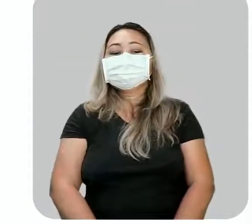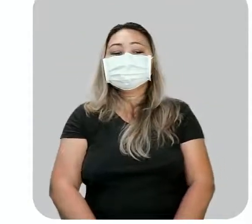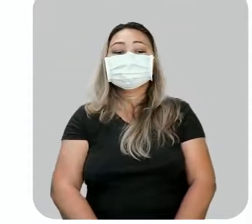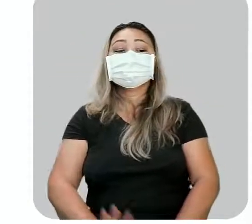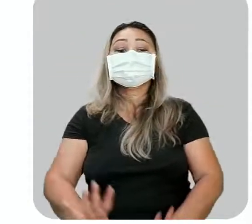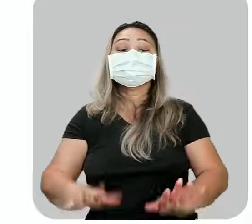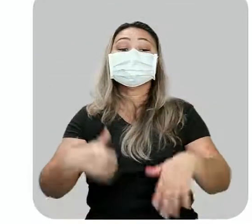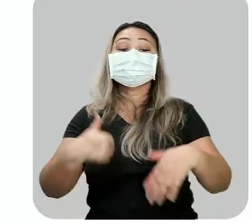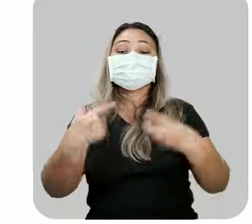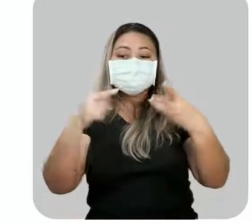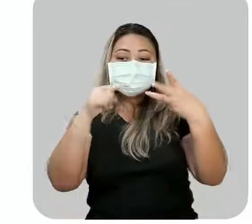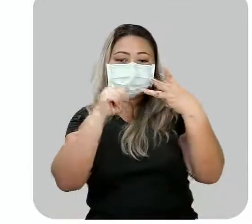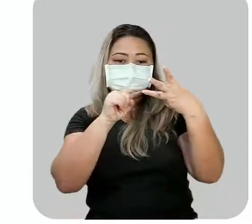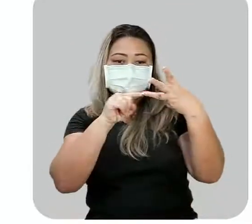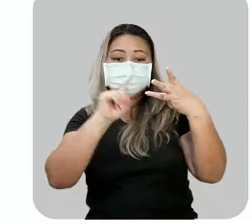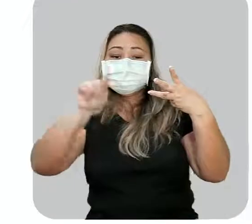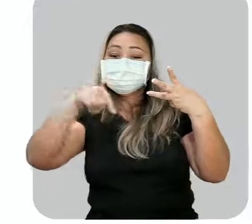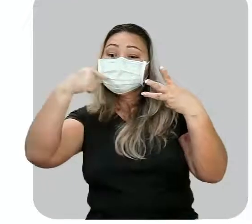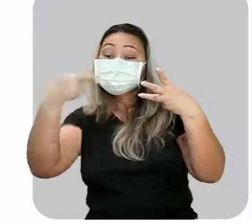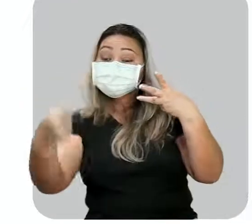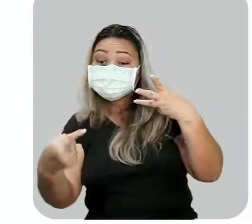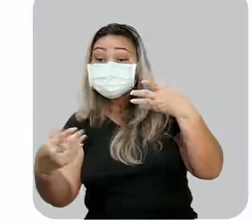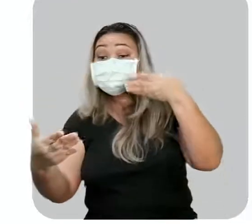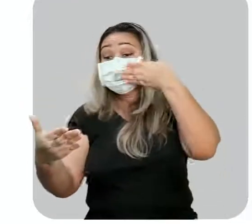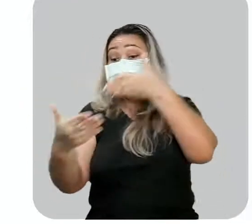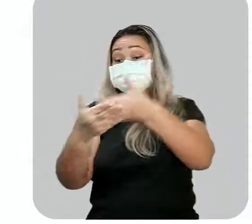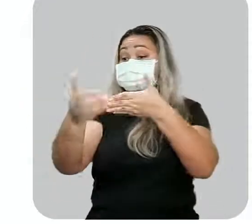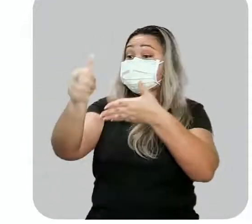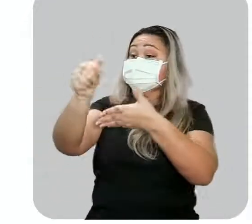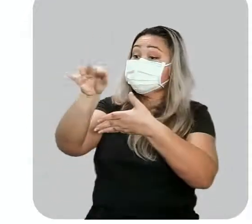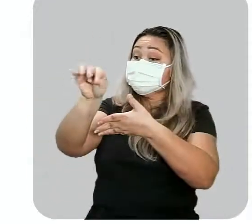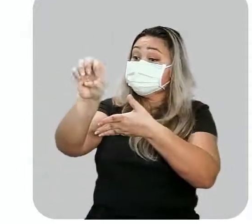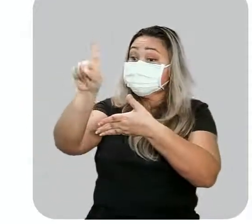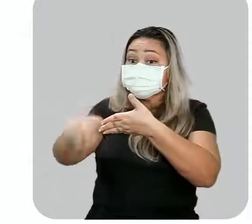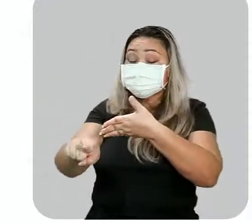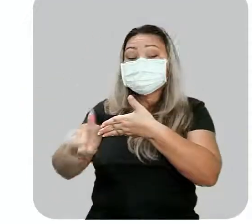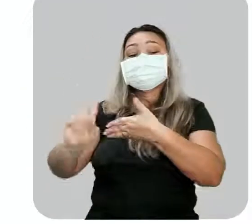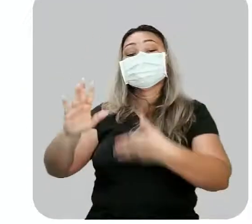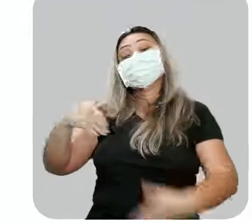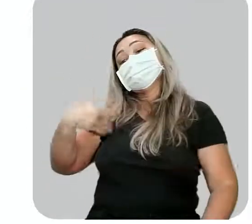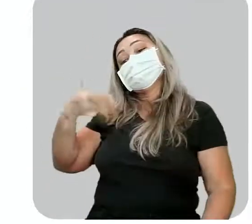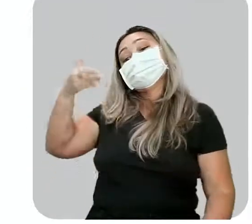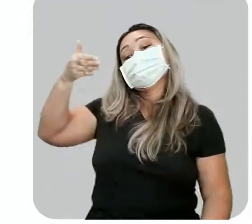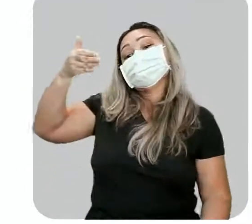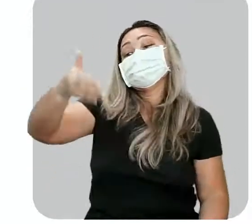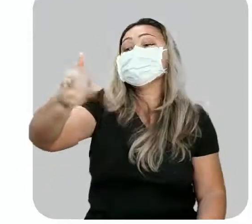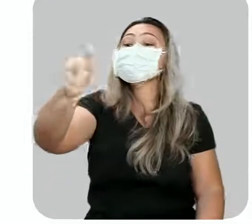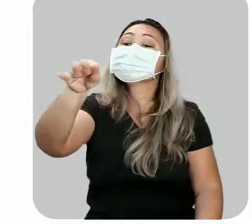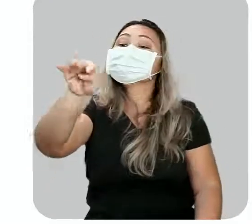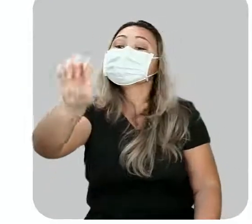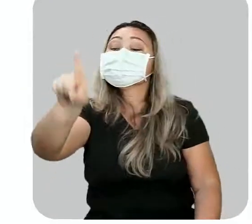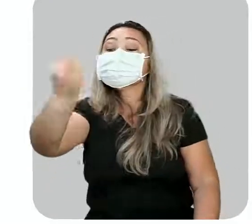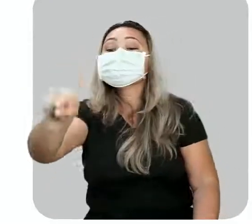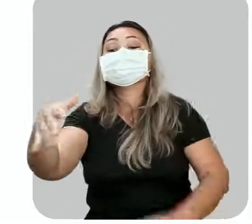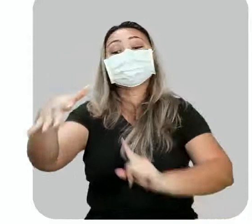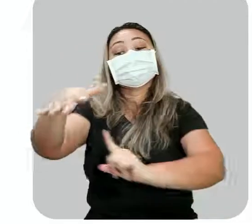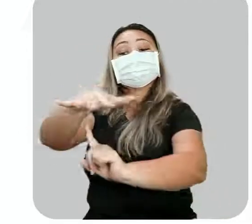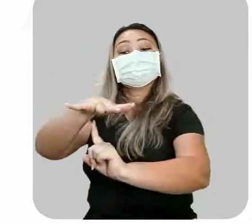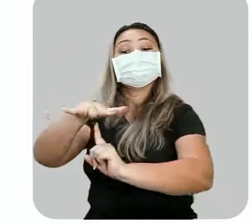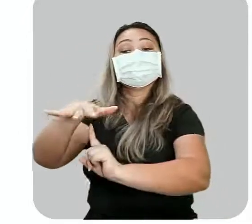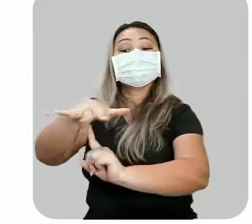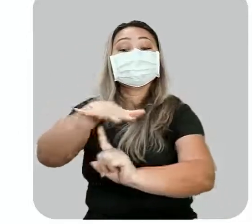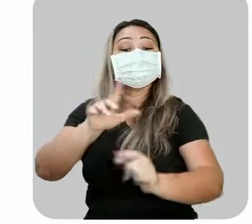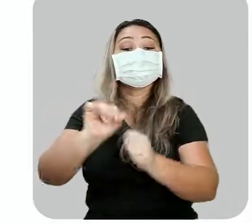corretas. Depois da preposição até, fomos até a feira,